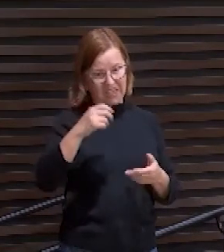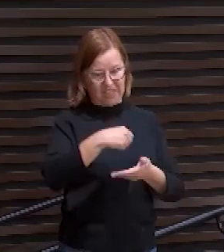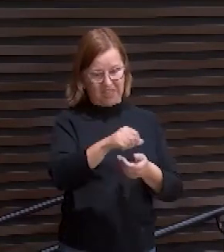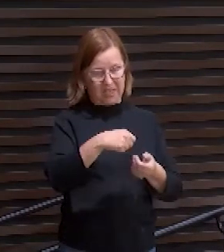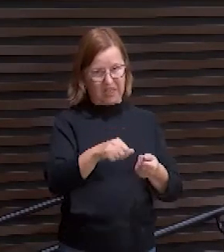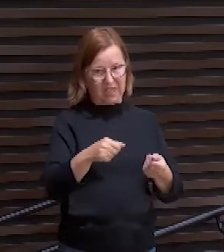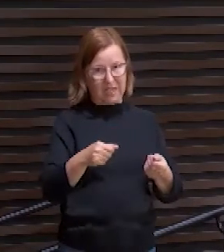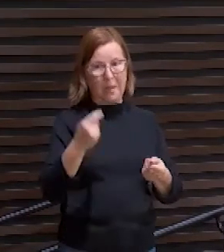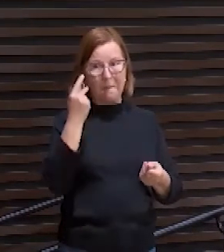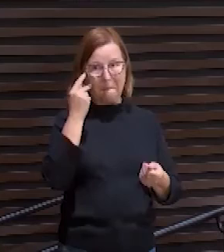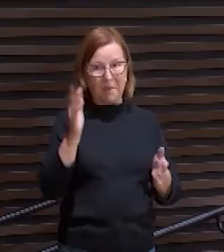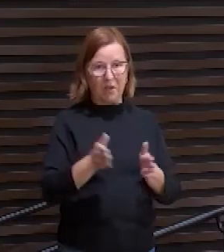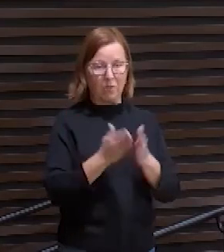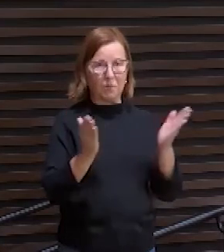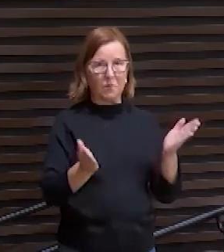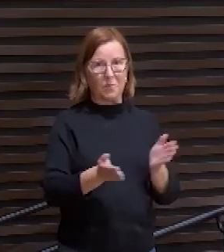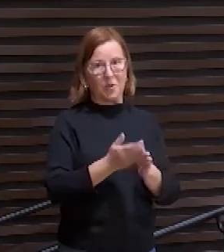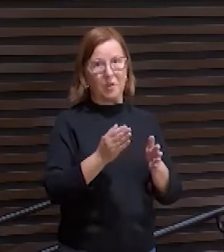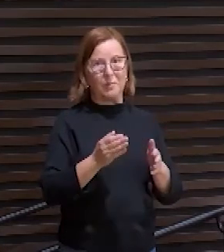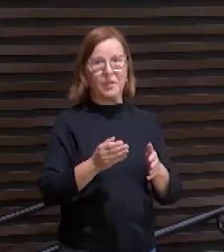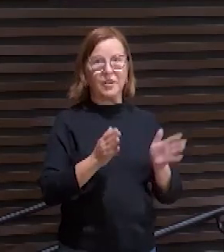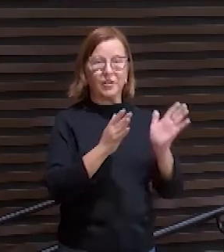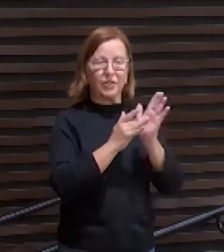mandamentos. E qual que era o primeiro dos mandamentos?